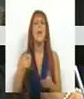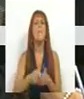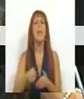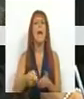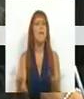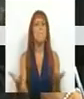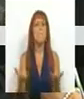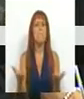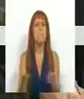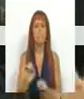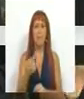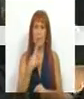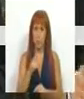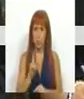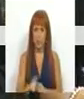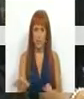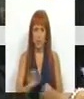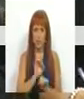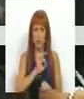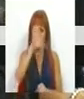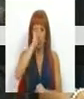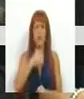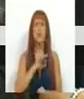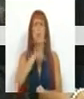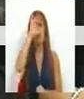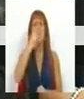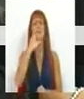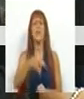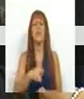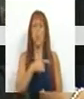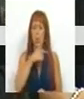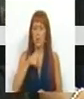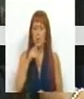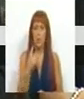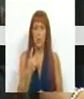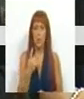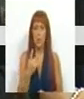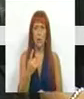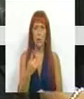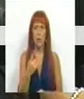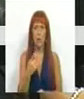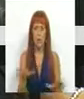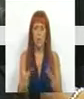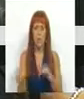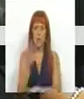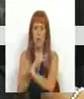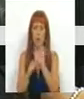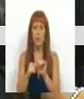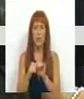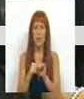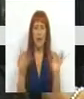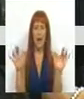vão pagar. Primeira questão concreta, Sr. Ministro. O Sr. Ministro anunciou um compromisso com a Comissão Europeia